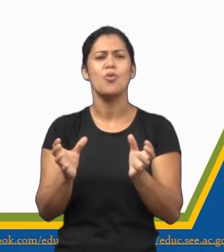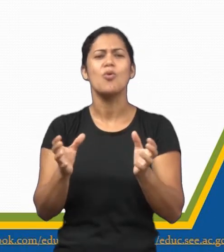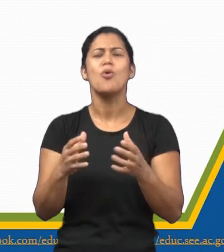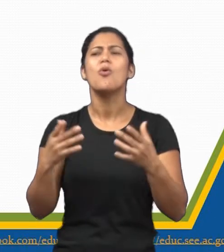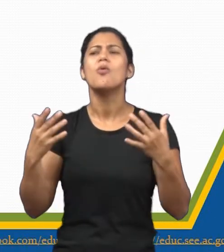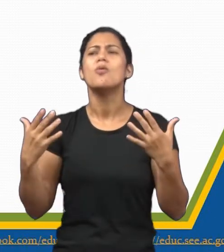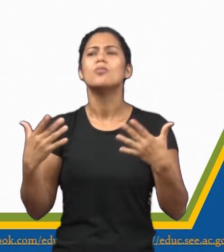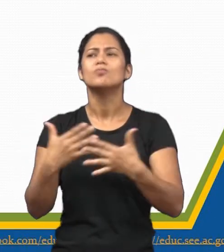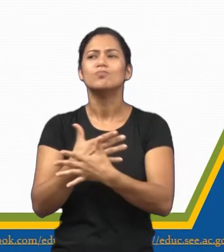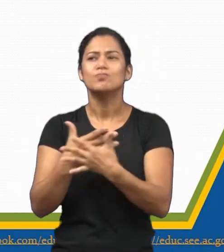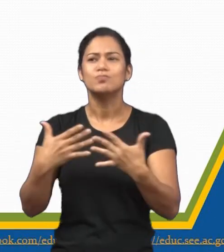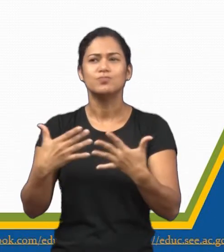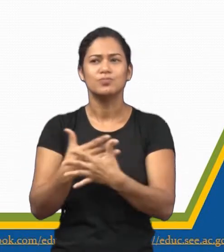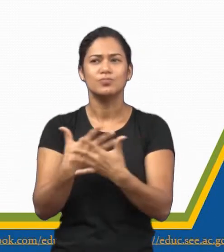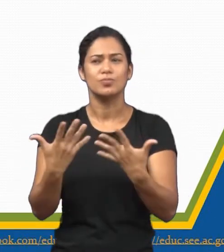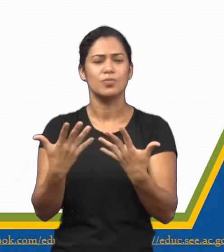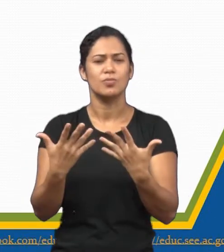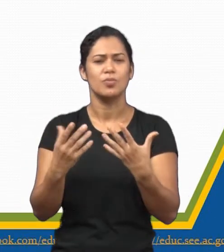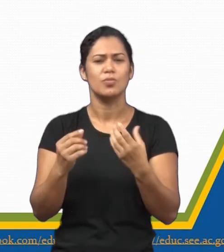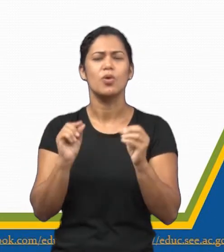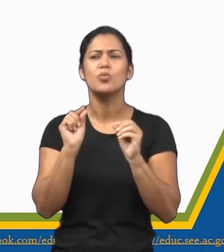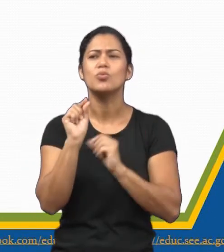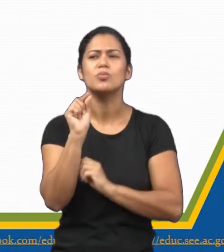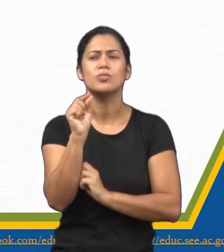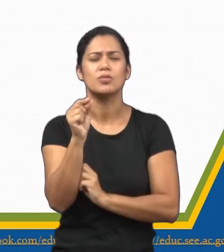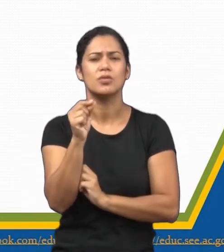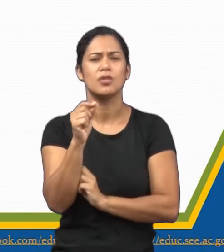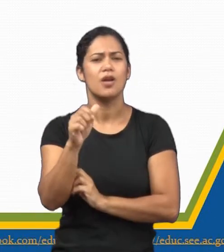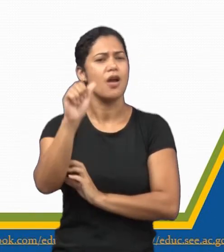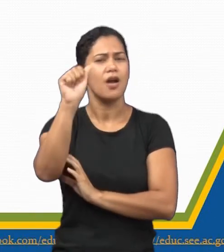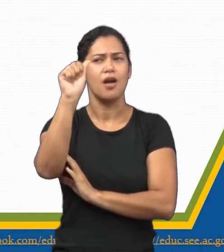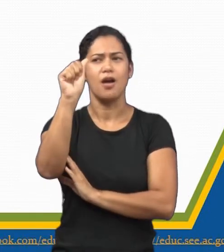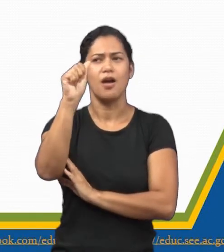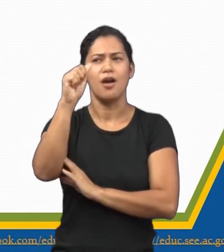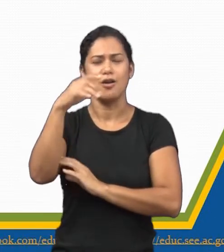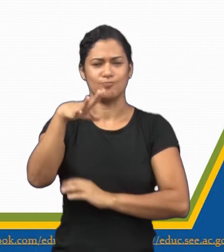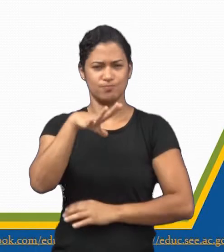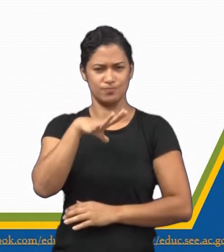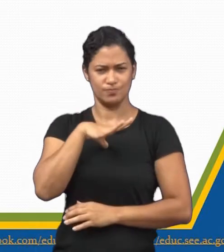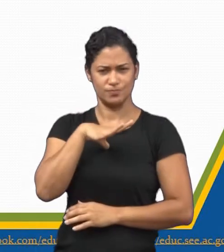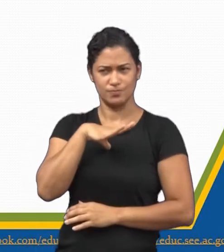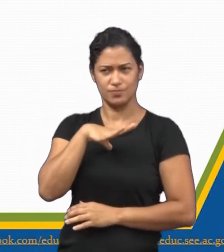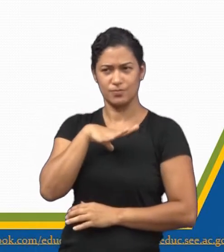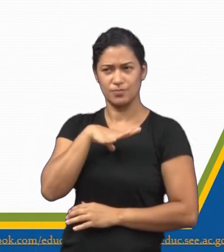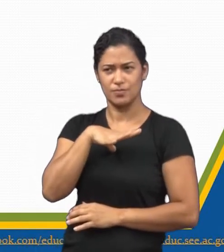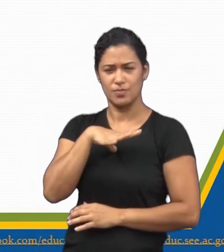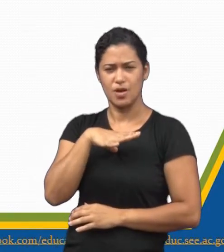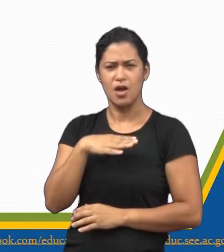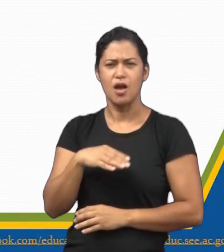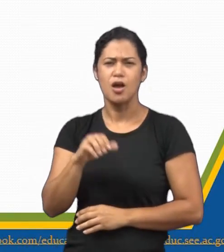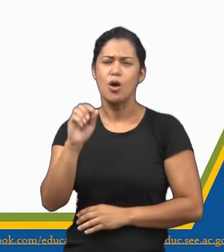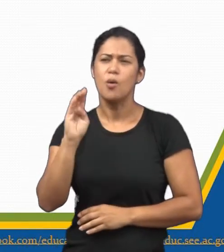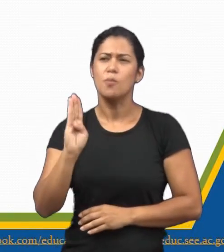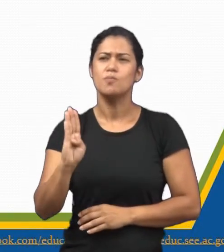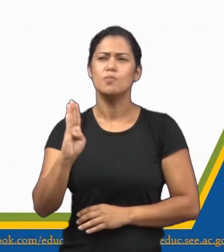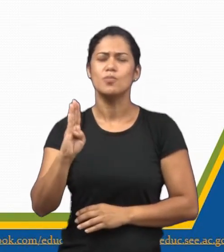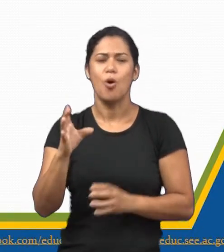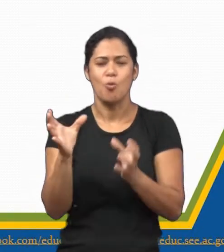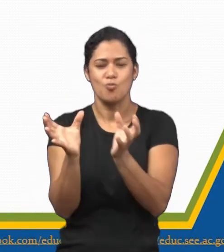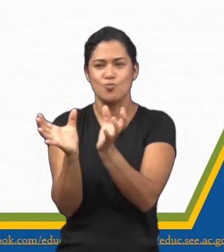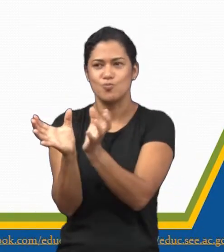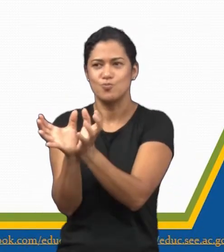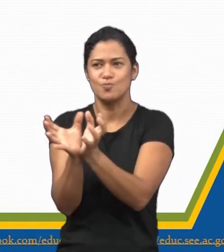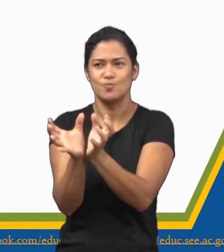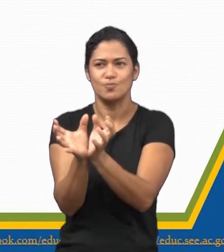cidade? Todo mundo que mora no mesmo bairro forma uma cidade? Ou uma